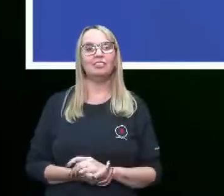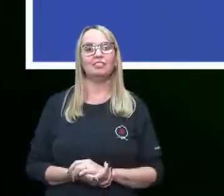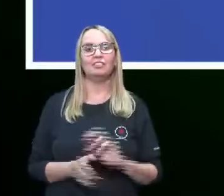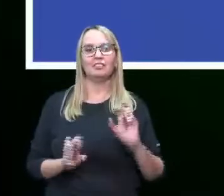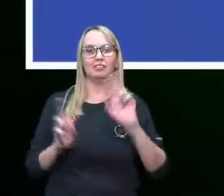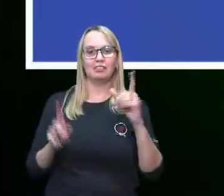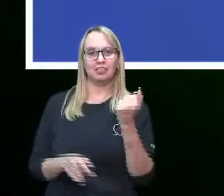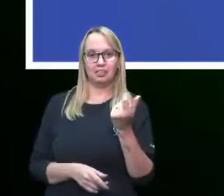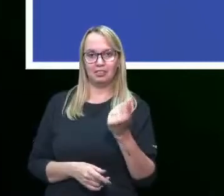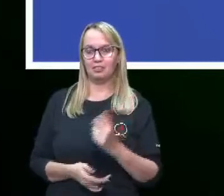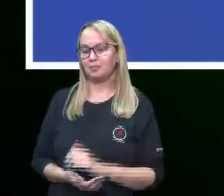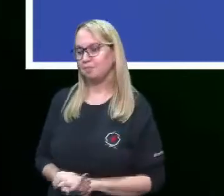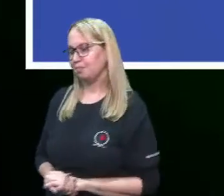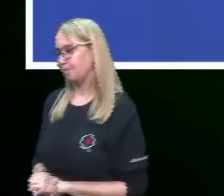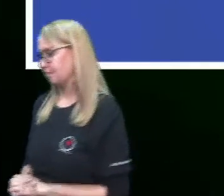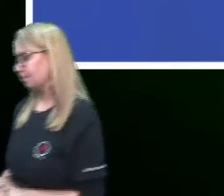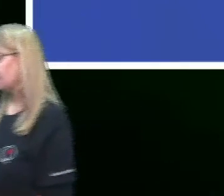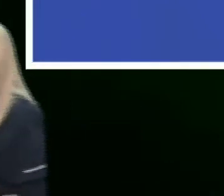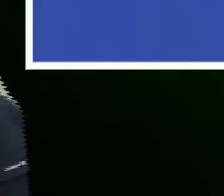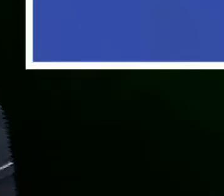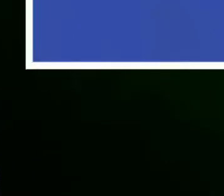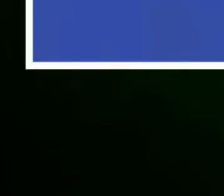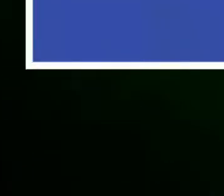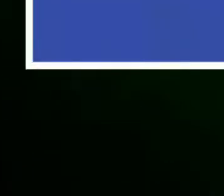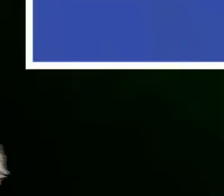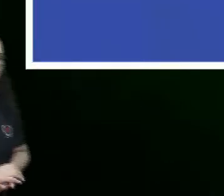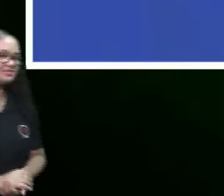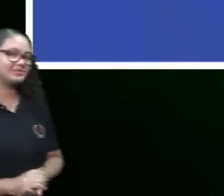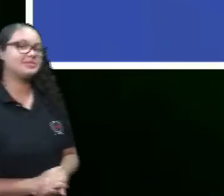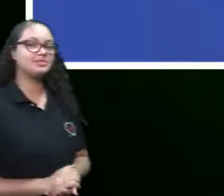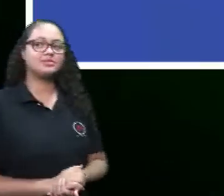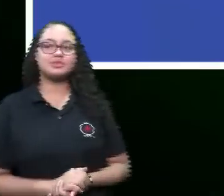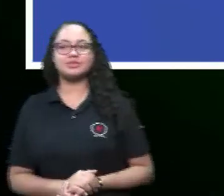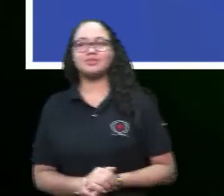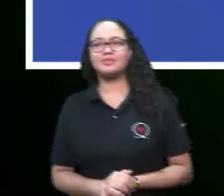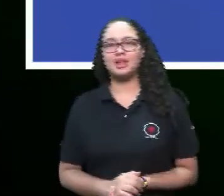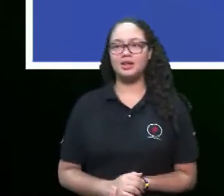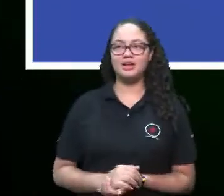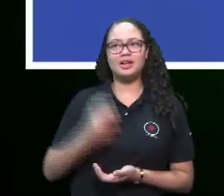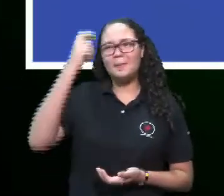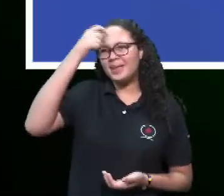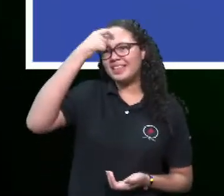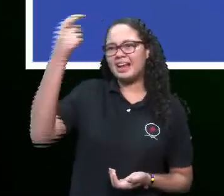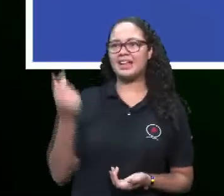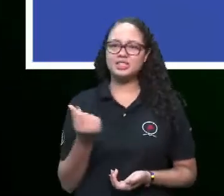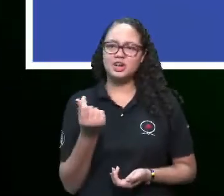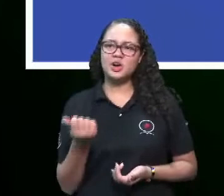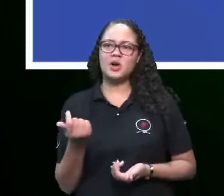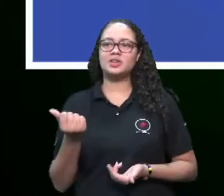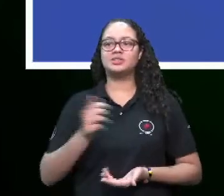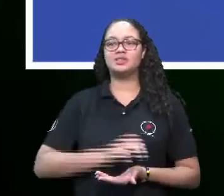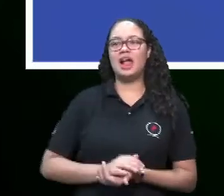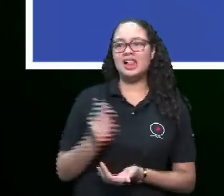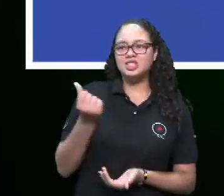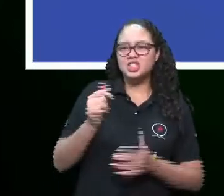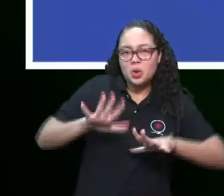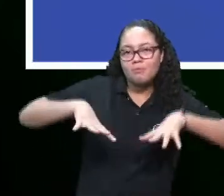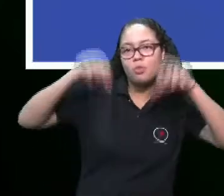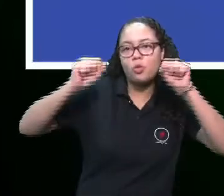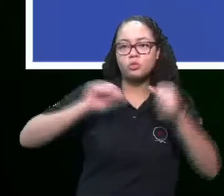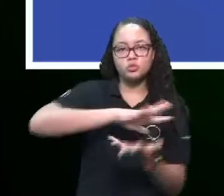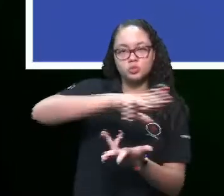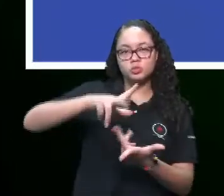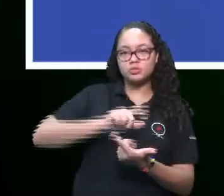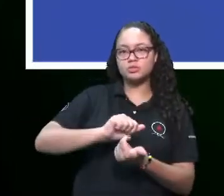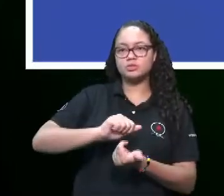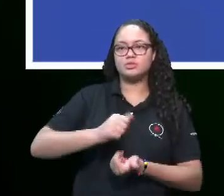Aí nós estamos falando lá de quando eu nasci. A mentalidade religiosa sobre dinheiro, o que ela vai dizer? Dinheiro é a maldição do mundo. Quantas vezes você já ouviu